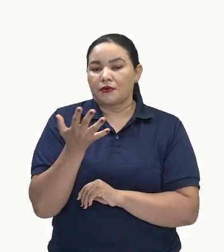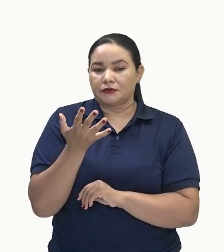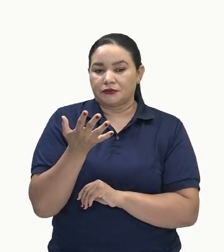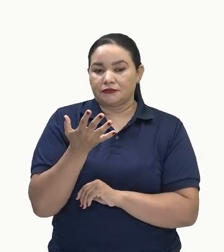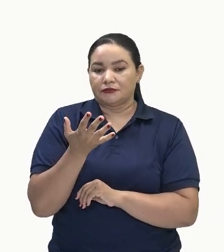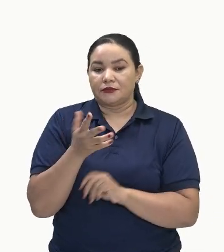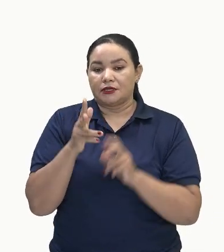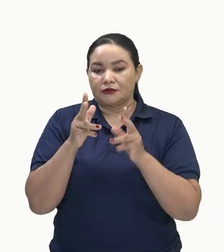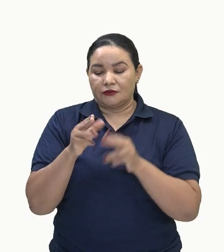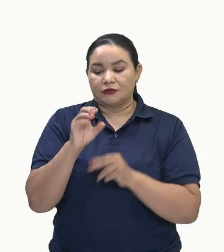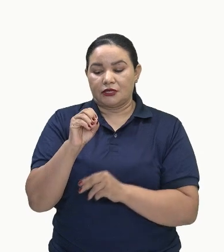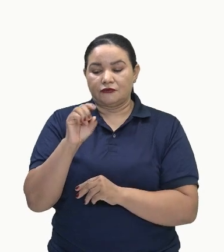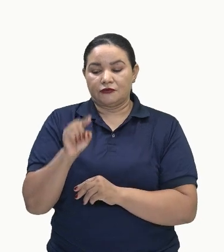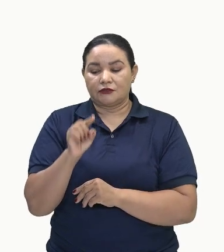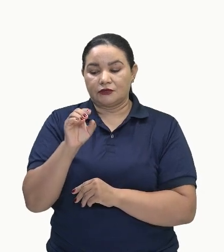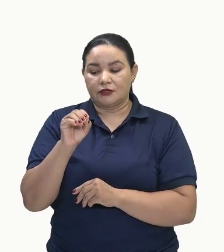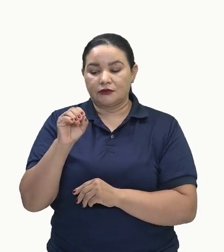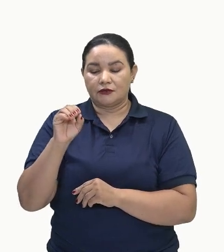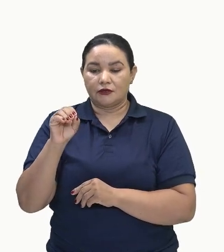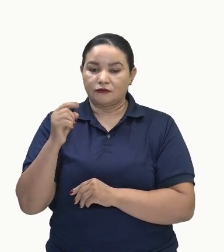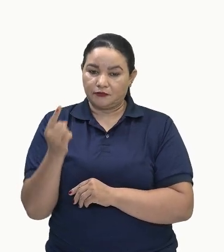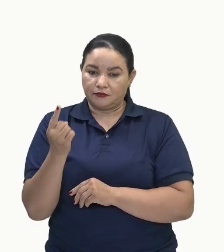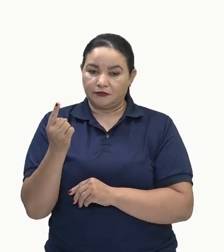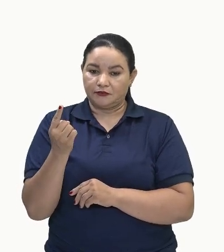é igual a